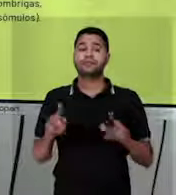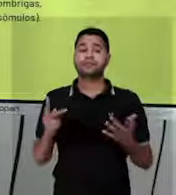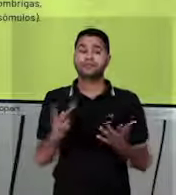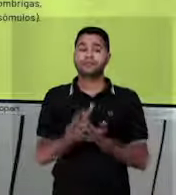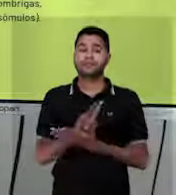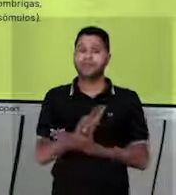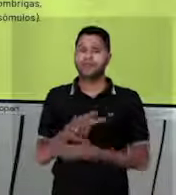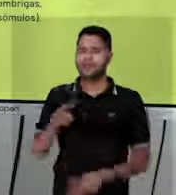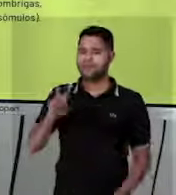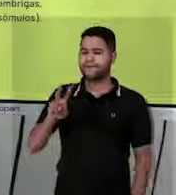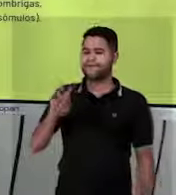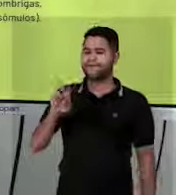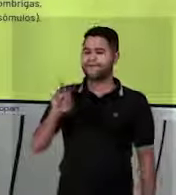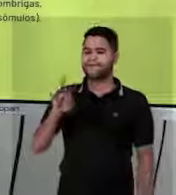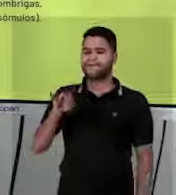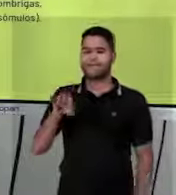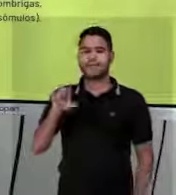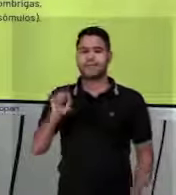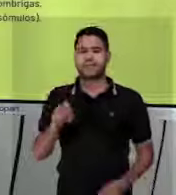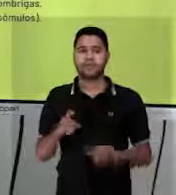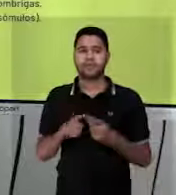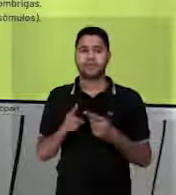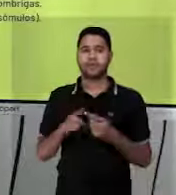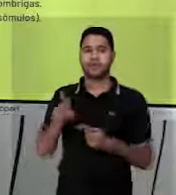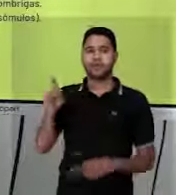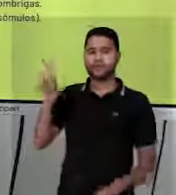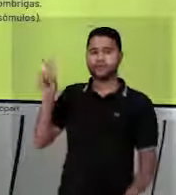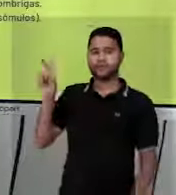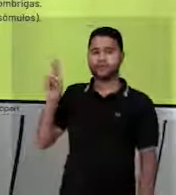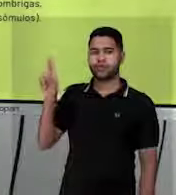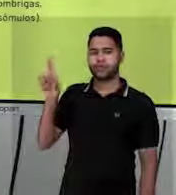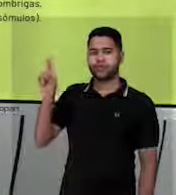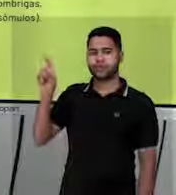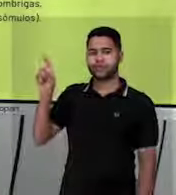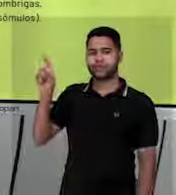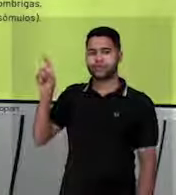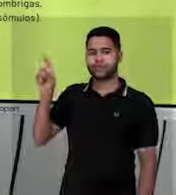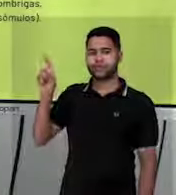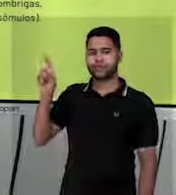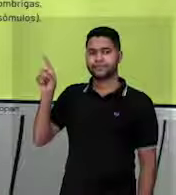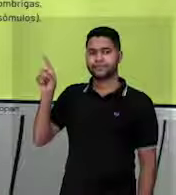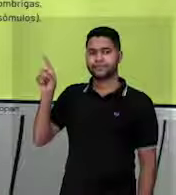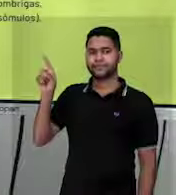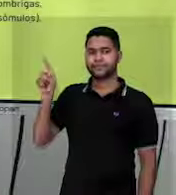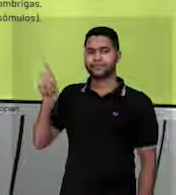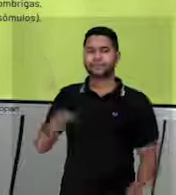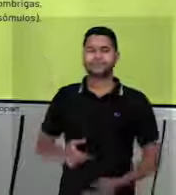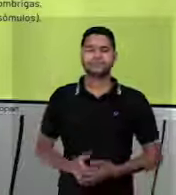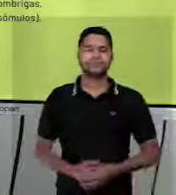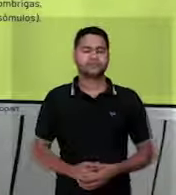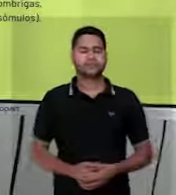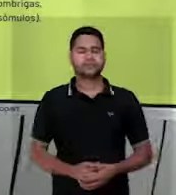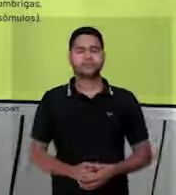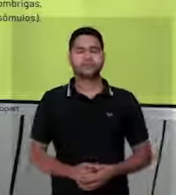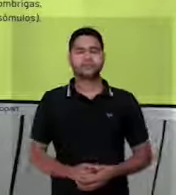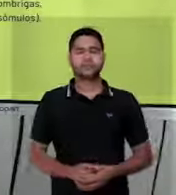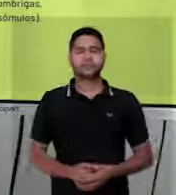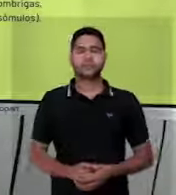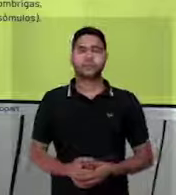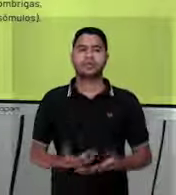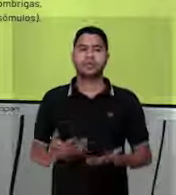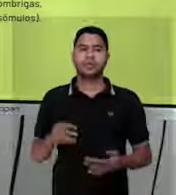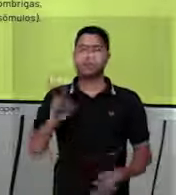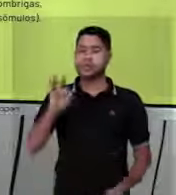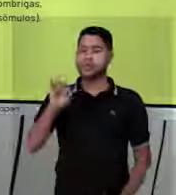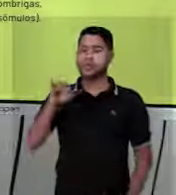vermes, o oxiurus, a lombriga, muito conhecida, né? As tênias, mais conhecidas como